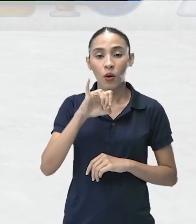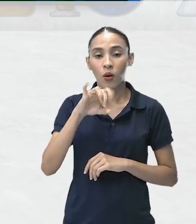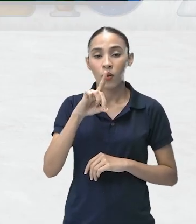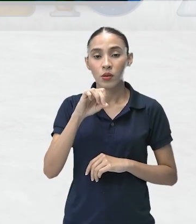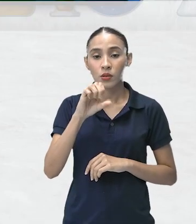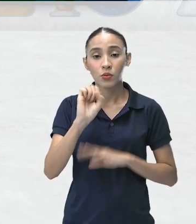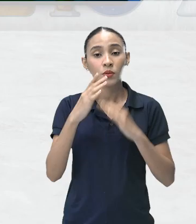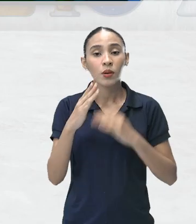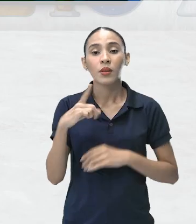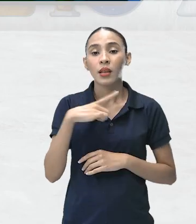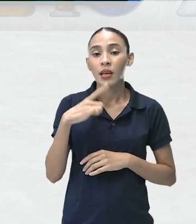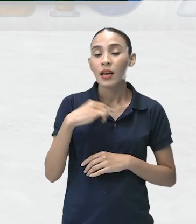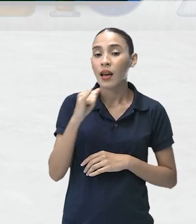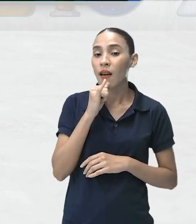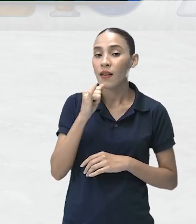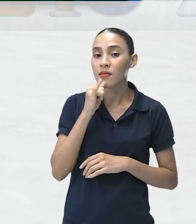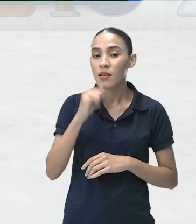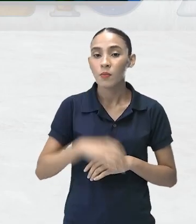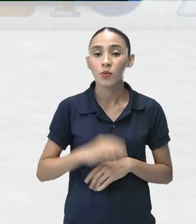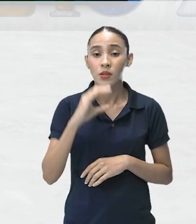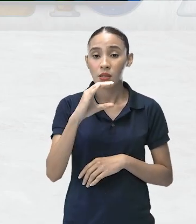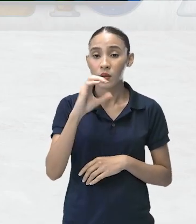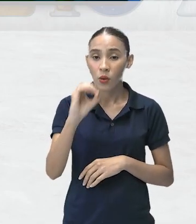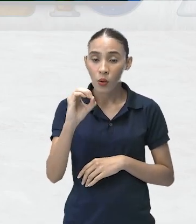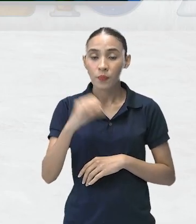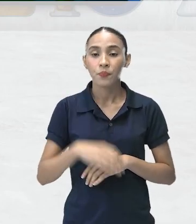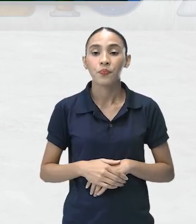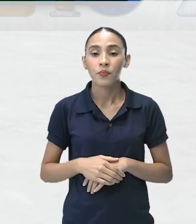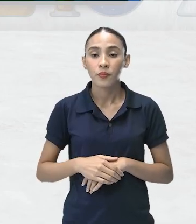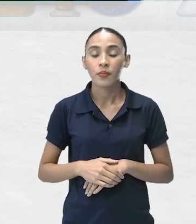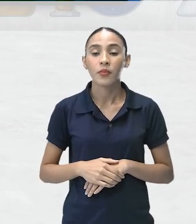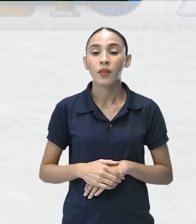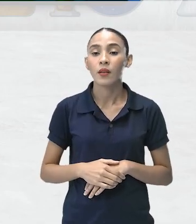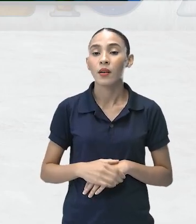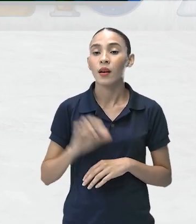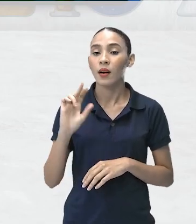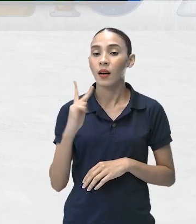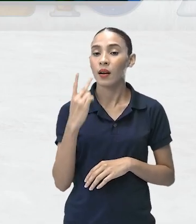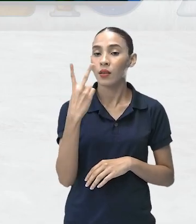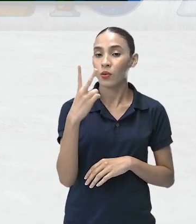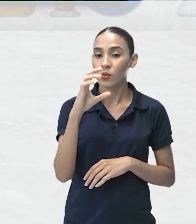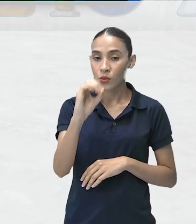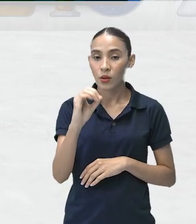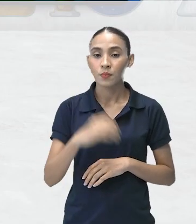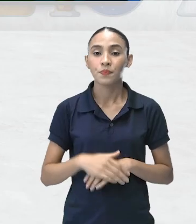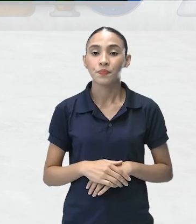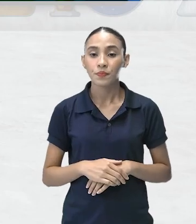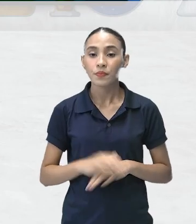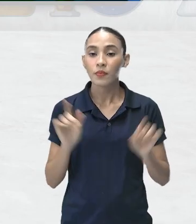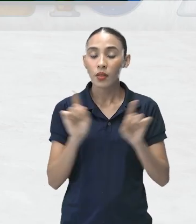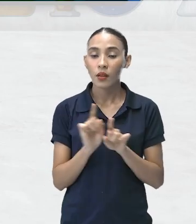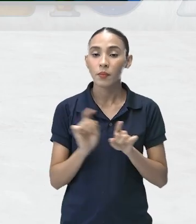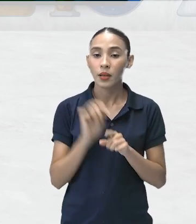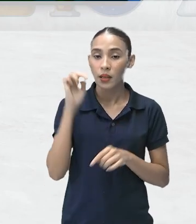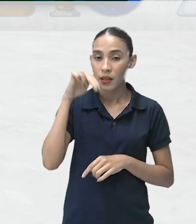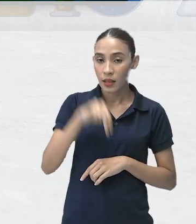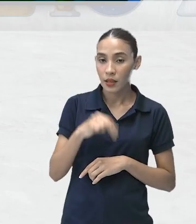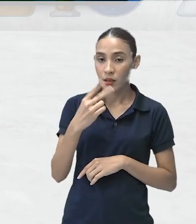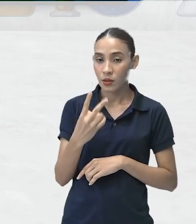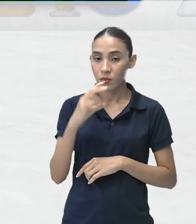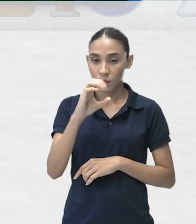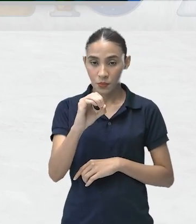temos alguns exemplos aqui, como o monóxido de carbono, CO, a própria água na fórmula H2O, o óxido